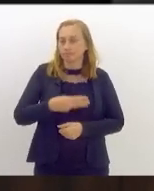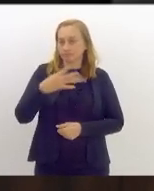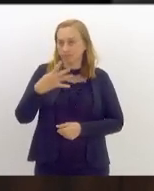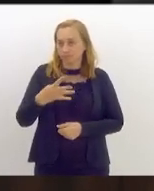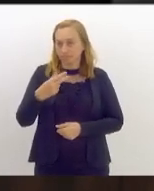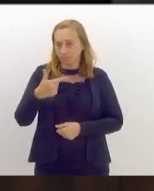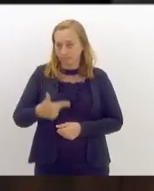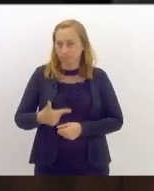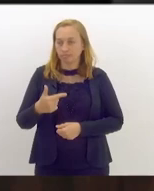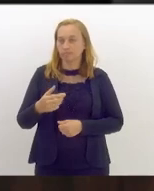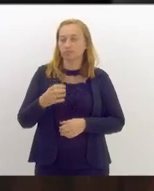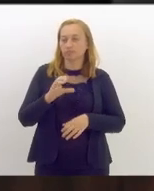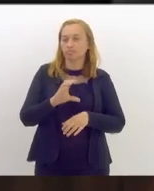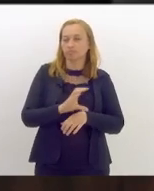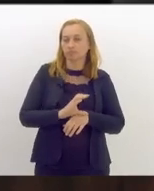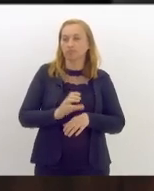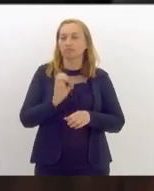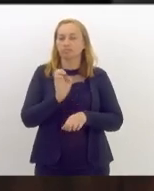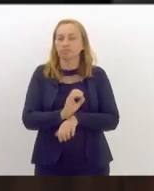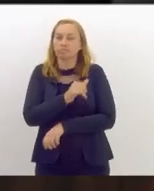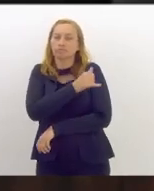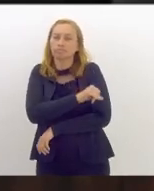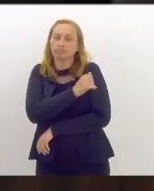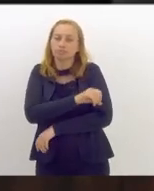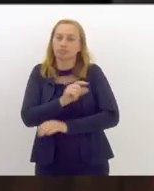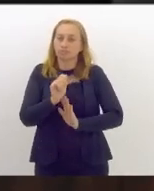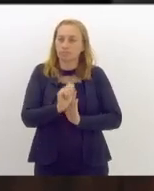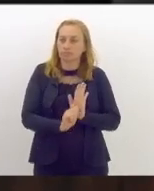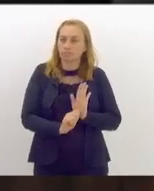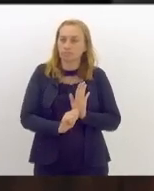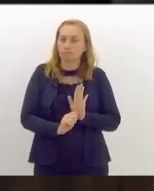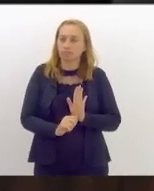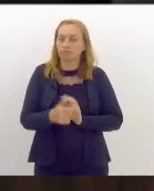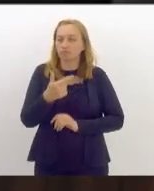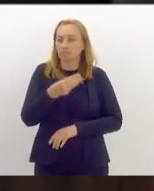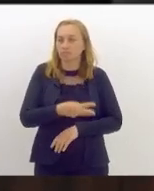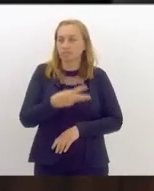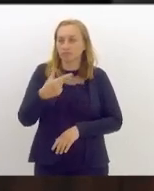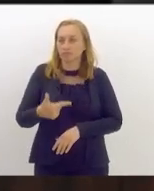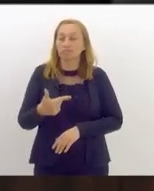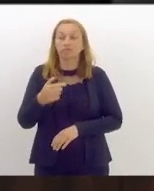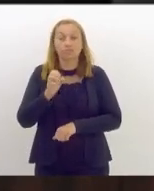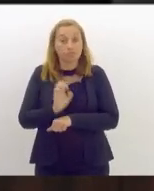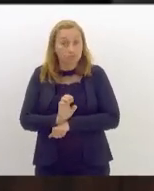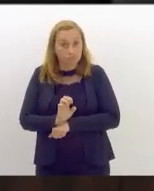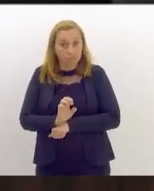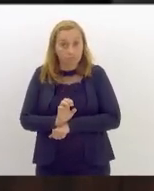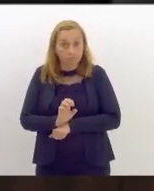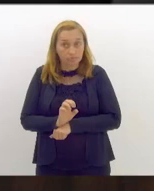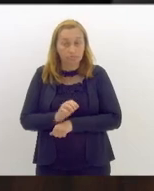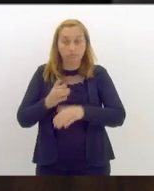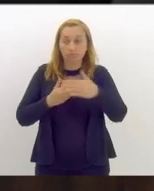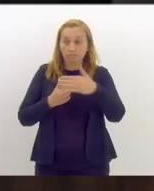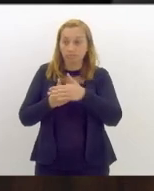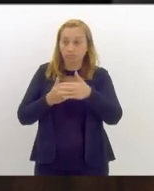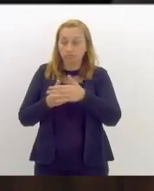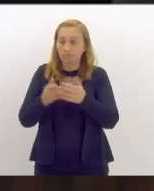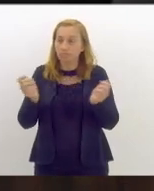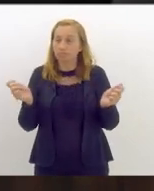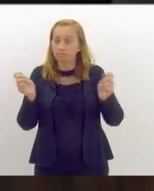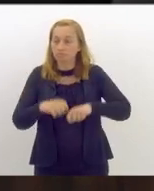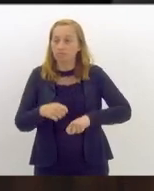da Constituição do Estado do Rio de Janeiro passará a vigorar com a seguinte redação artigo 32 o estado dos limites de sua